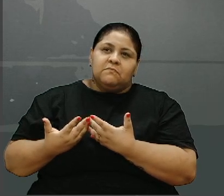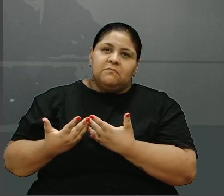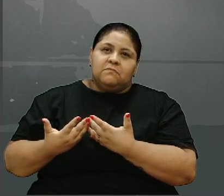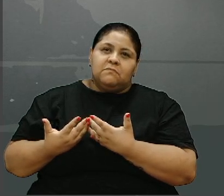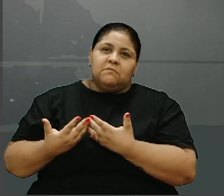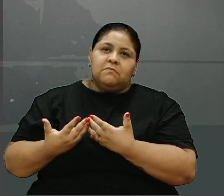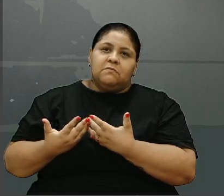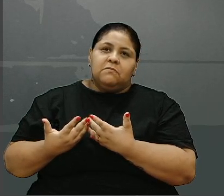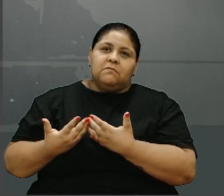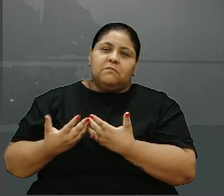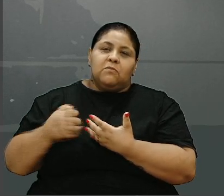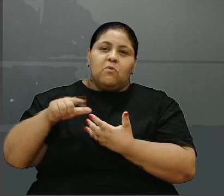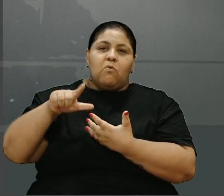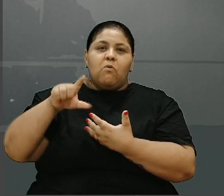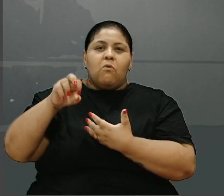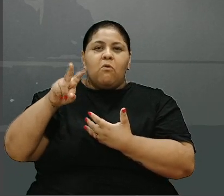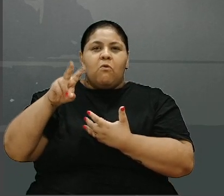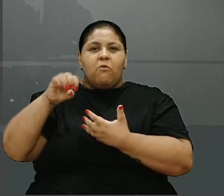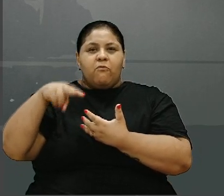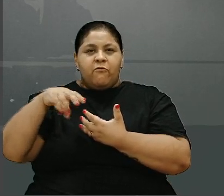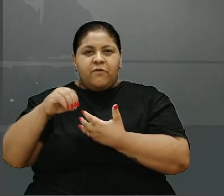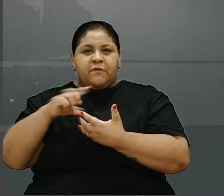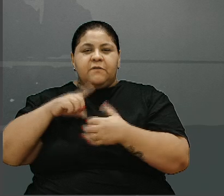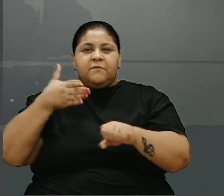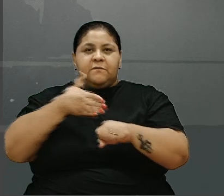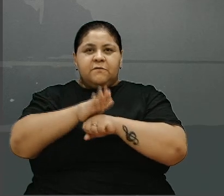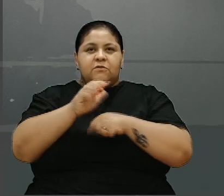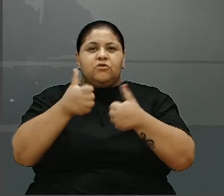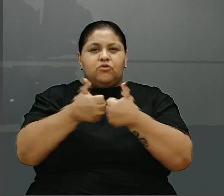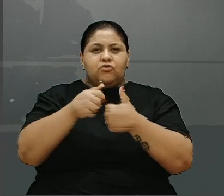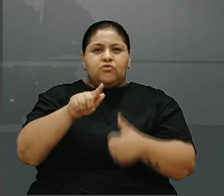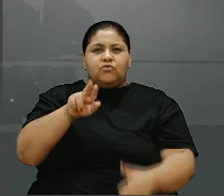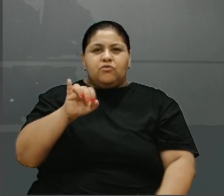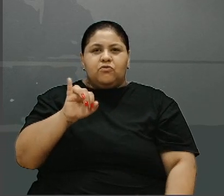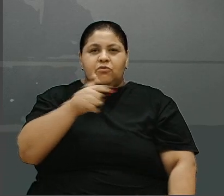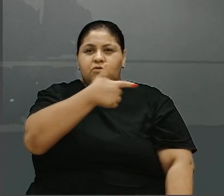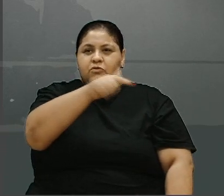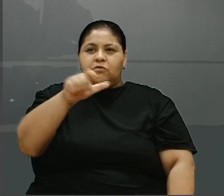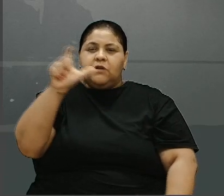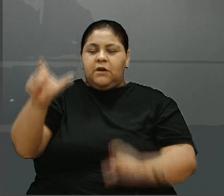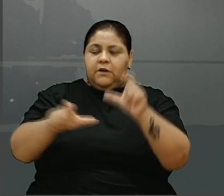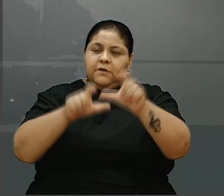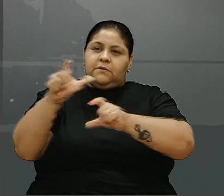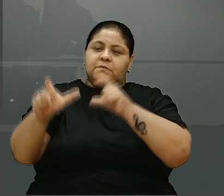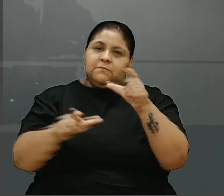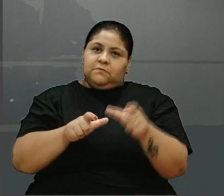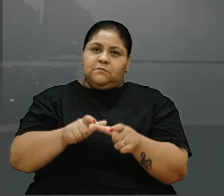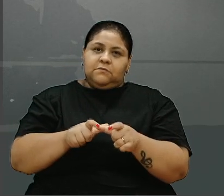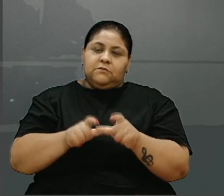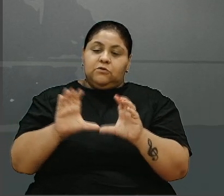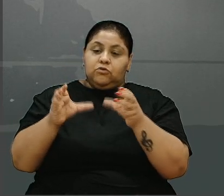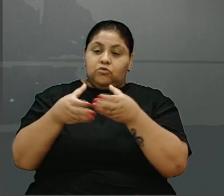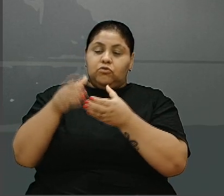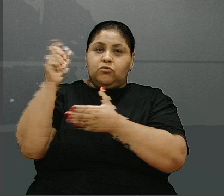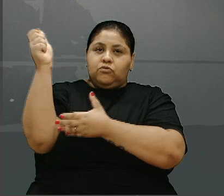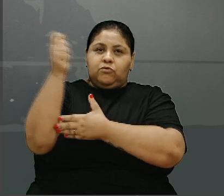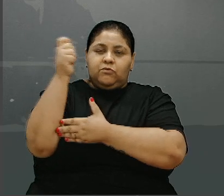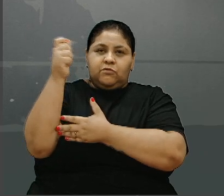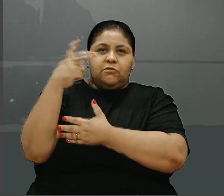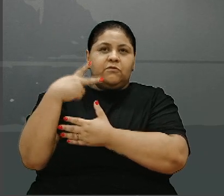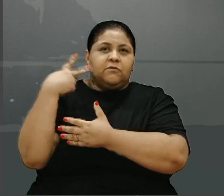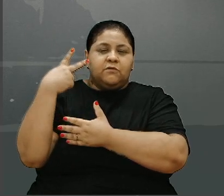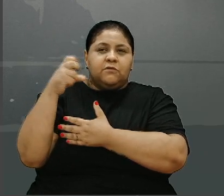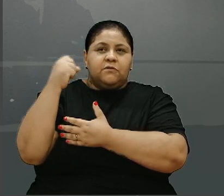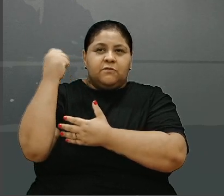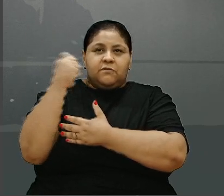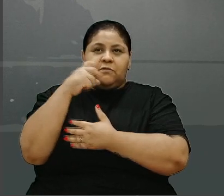O Elvino estava aqui, né? Tem uma participação junto com o Gui e outras pessoas aí nessa retomada do Clube Gaúcho. O